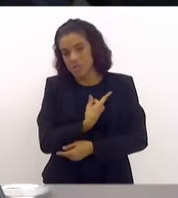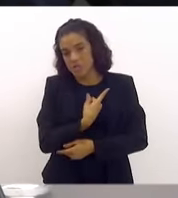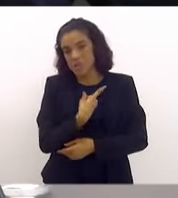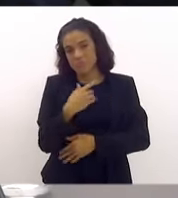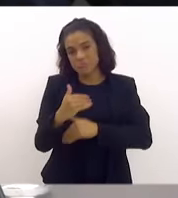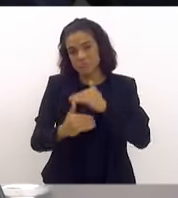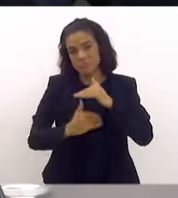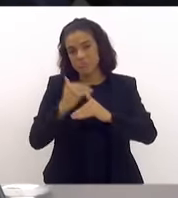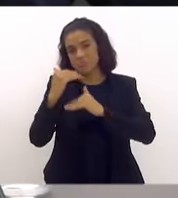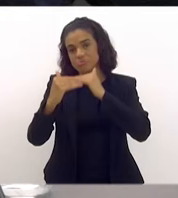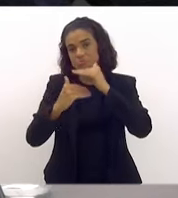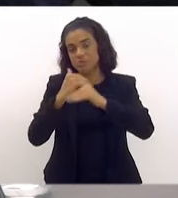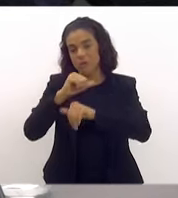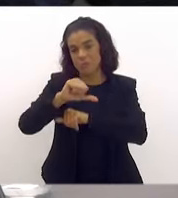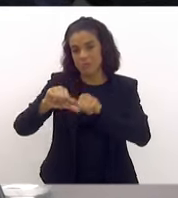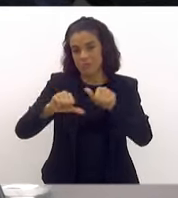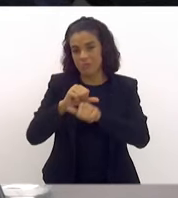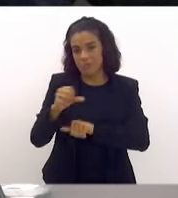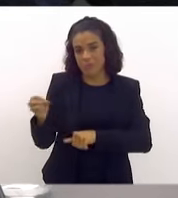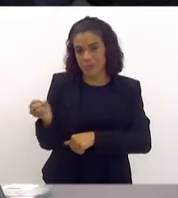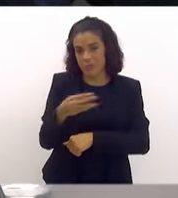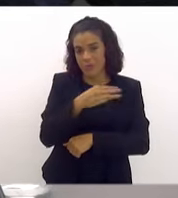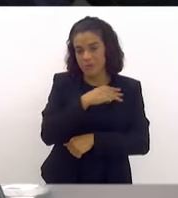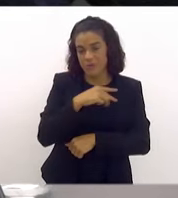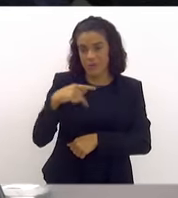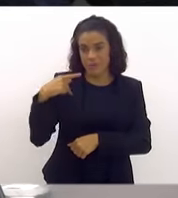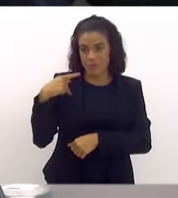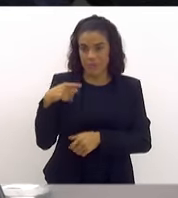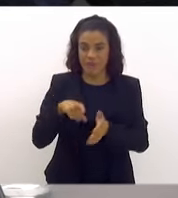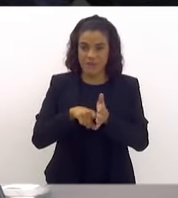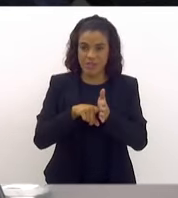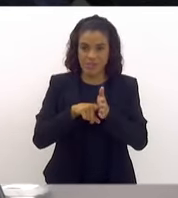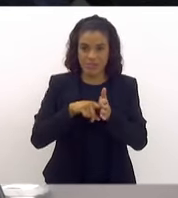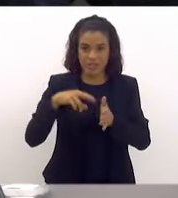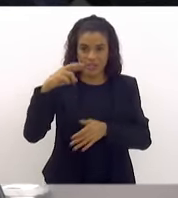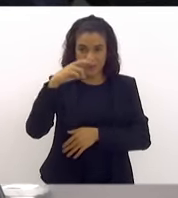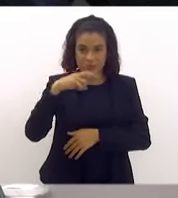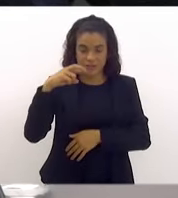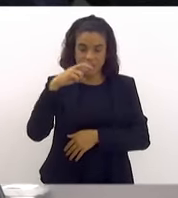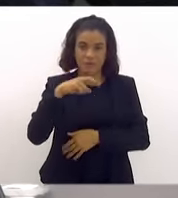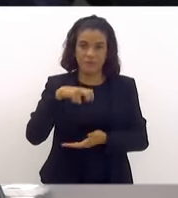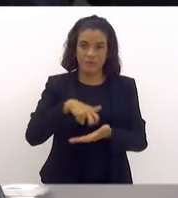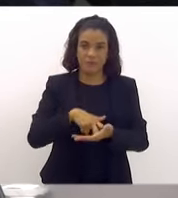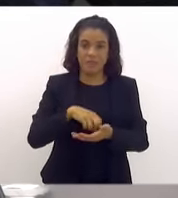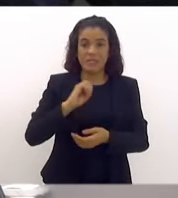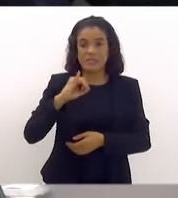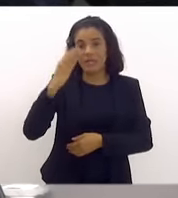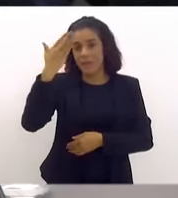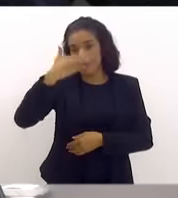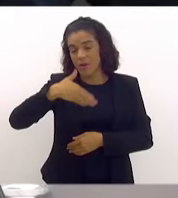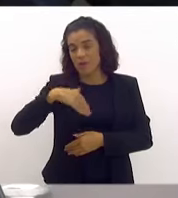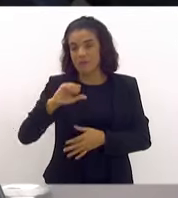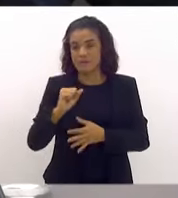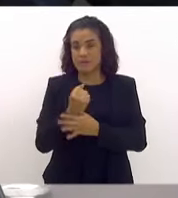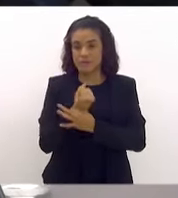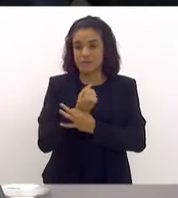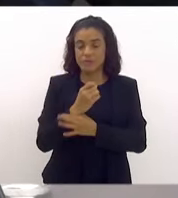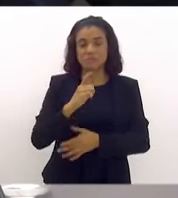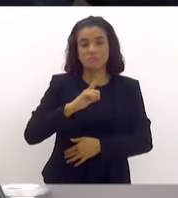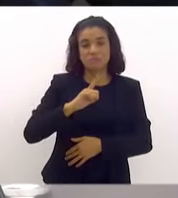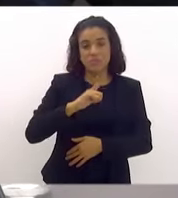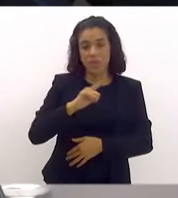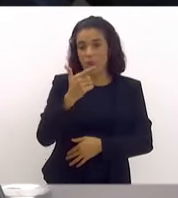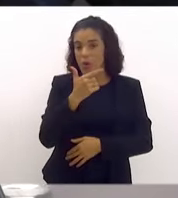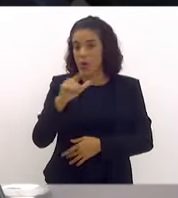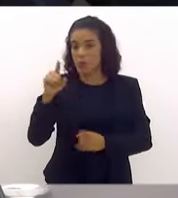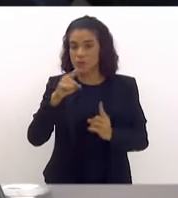para esse esse atuar do Ministério Público na investigação penal se a prova é segura se existem outros meios